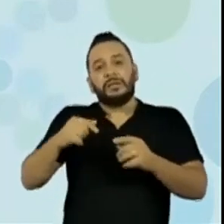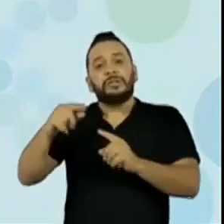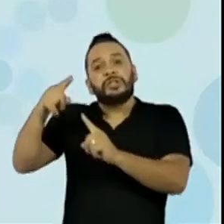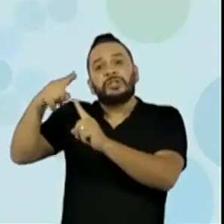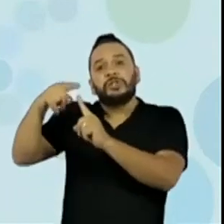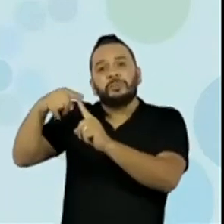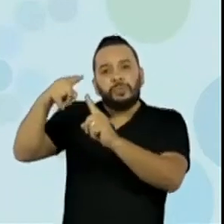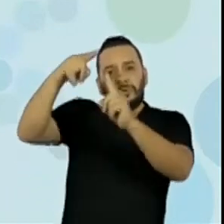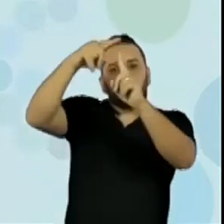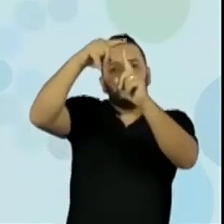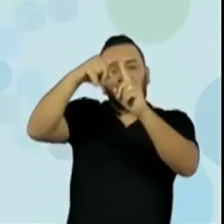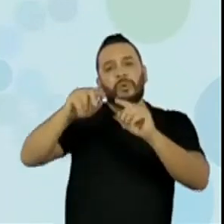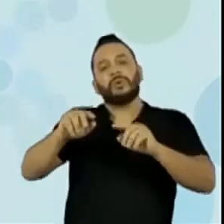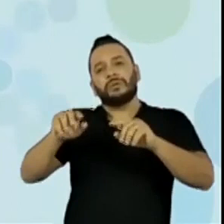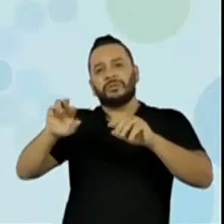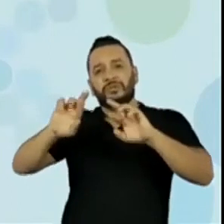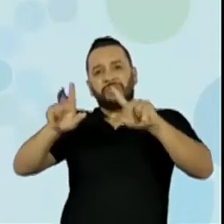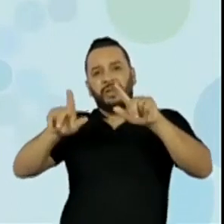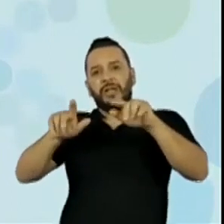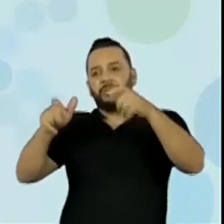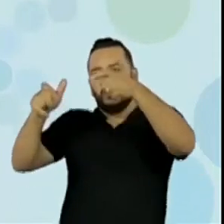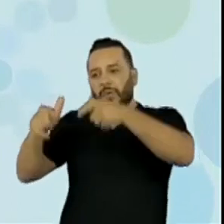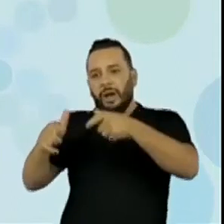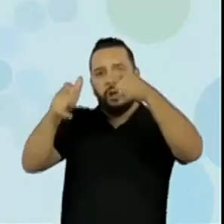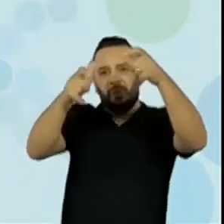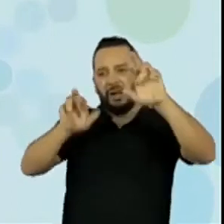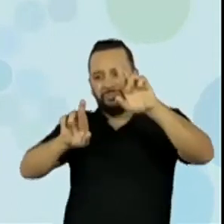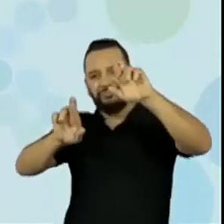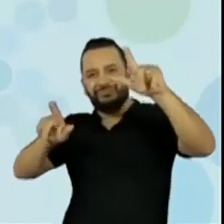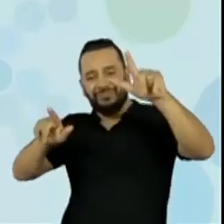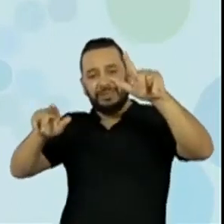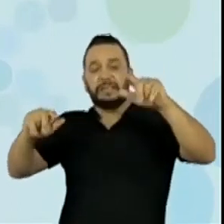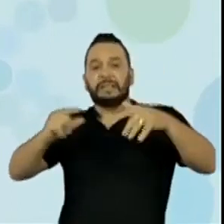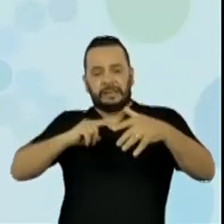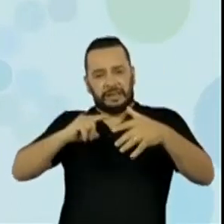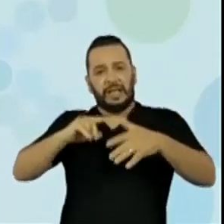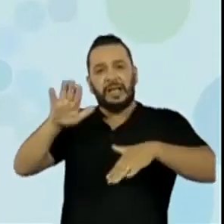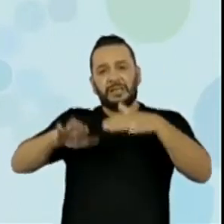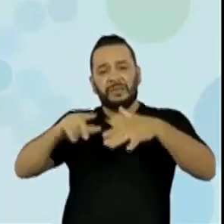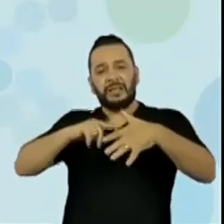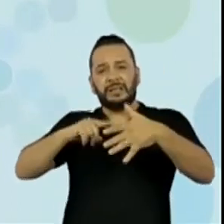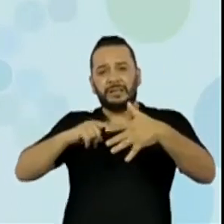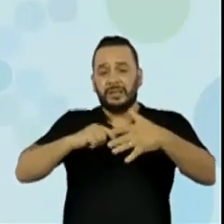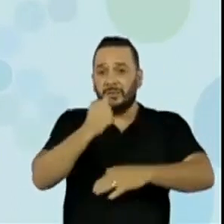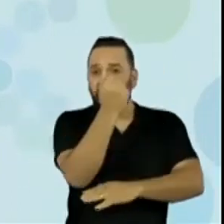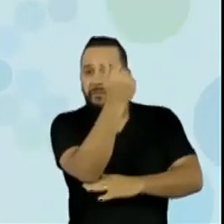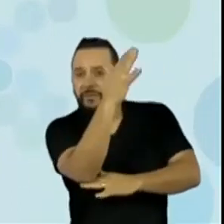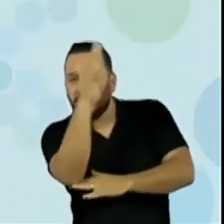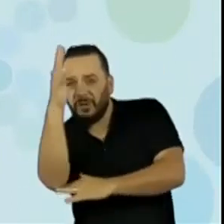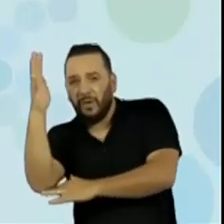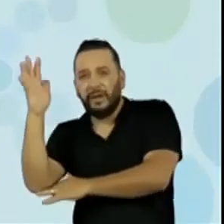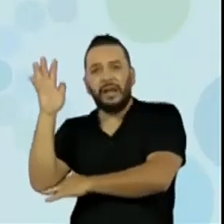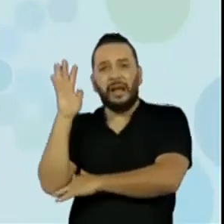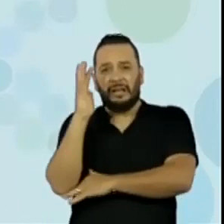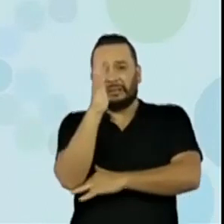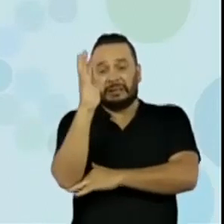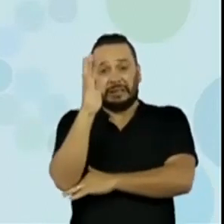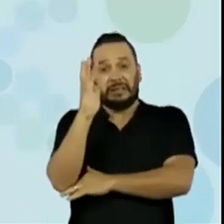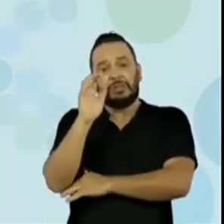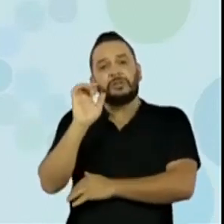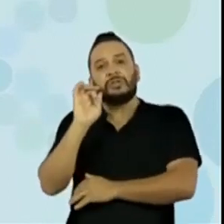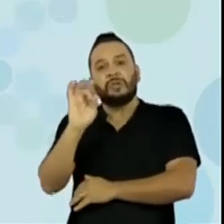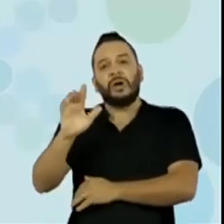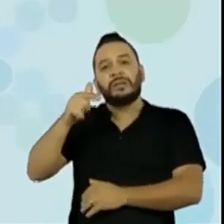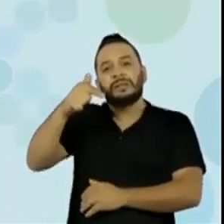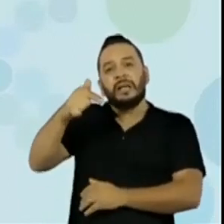diferentes, assim como a flora e a fauna. As florestas tropicais, que só cobrem 7% da superfície terrestre,